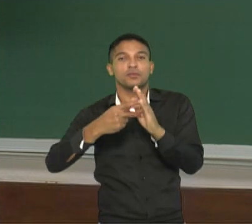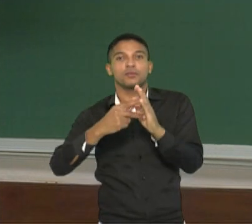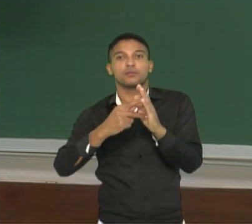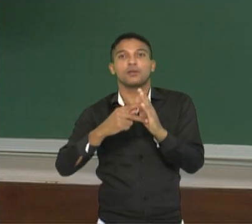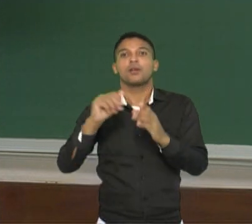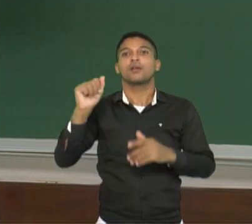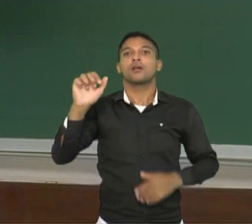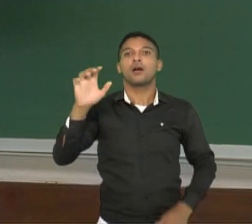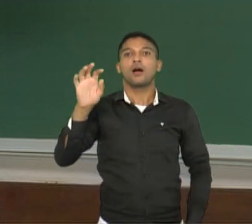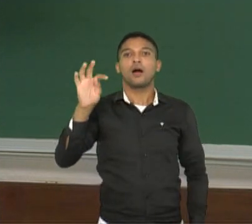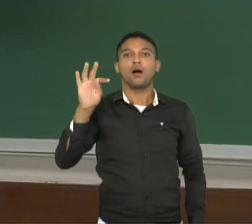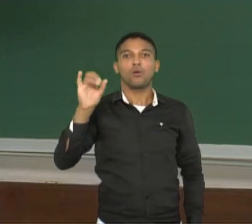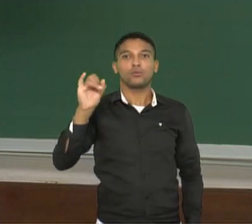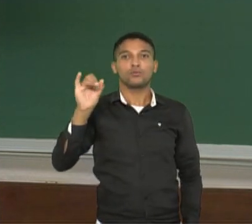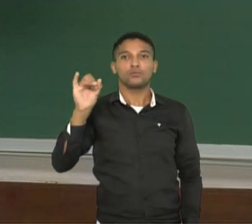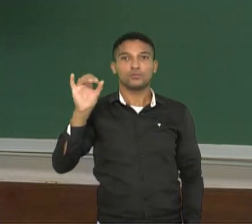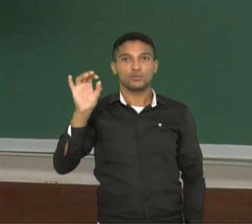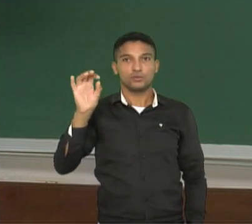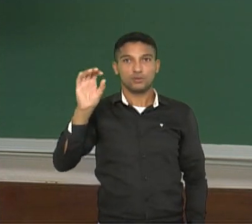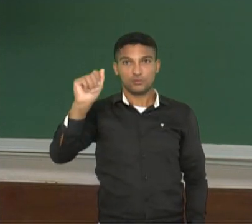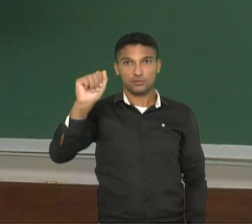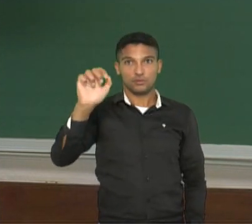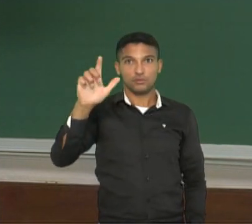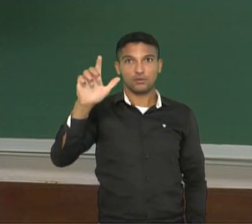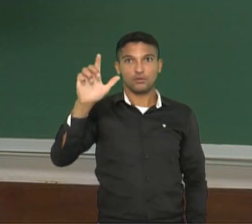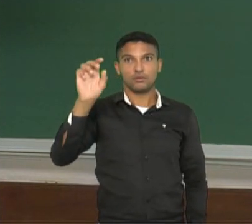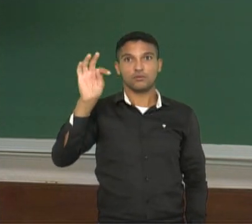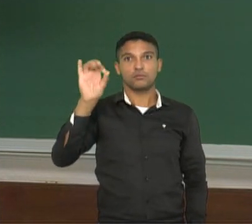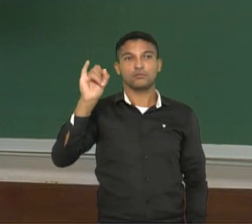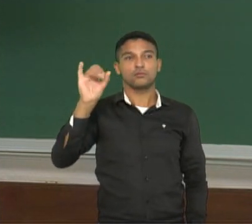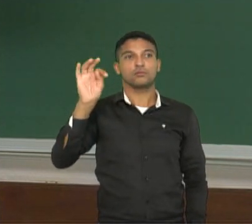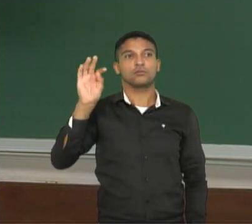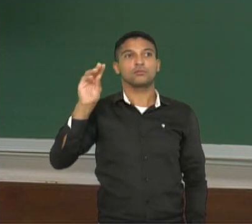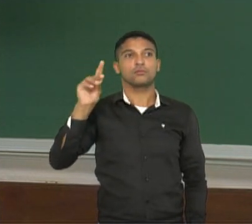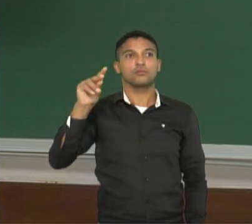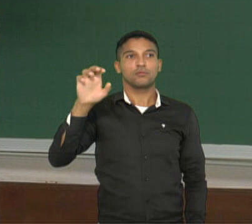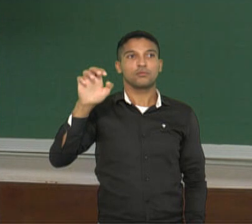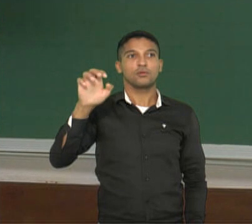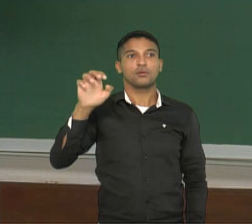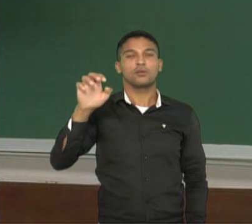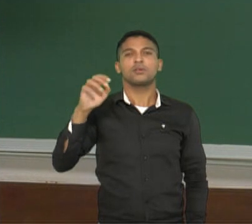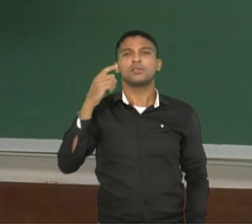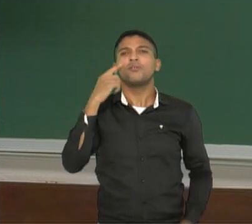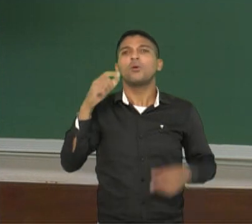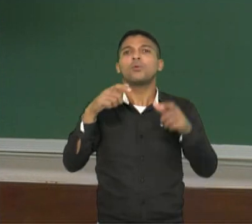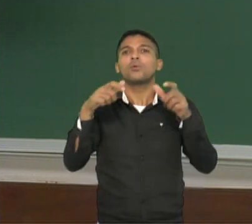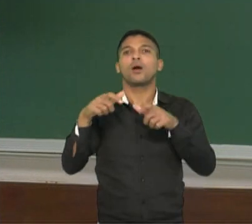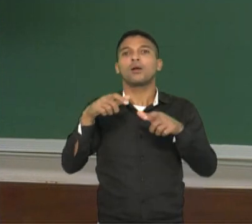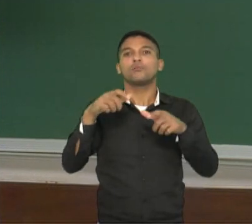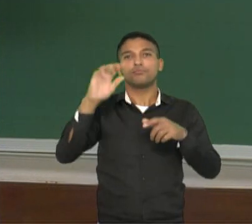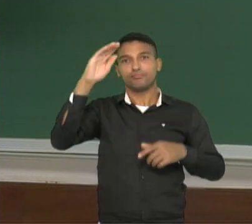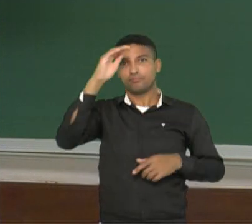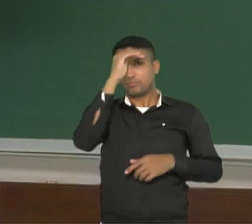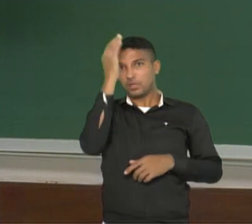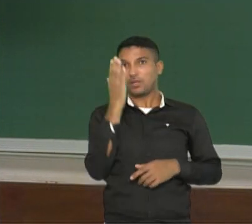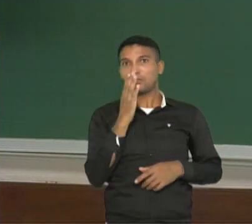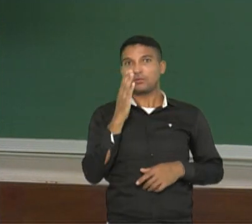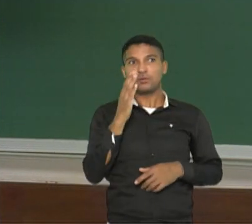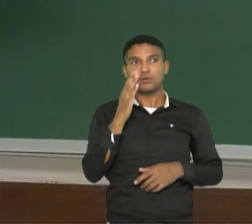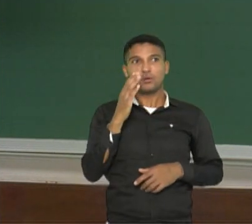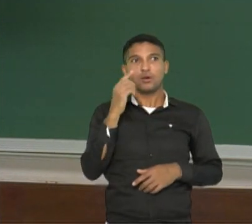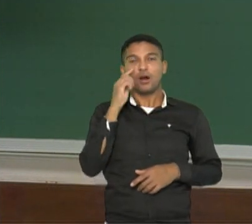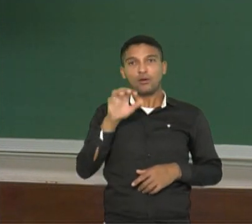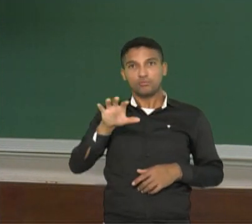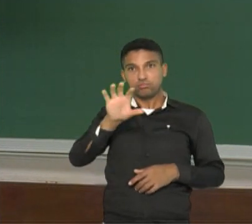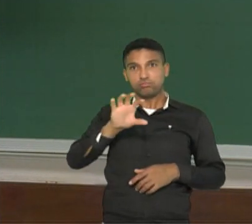que a região onde nós temos as pradarias, a Campanha Gaúcha, os Pampas, ela está localizada nessa